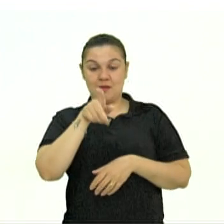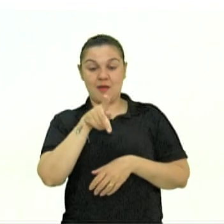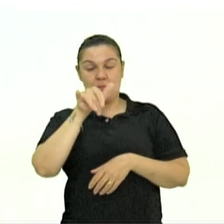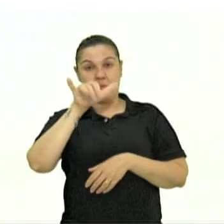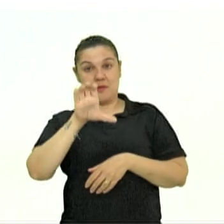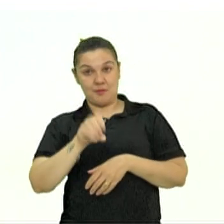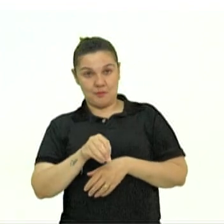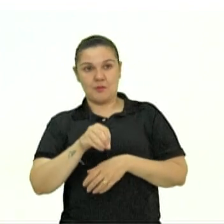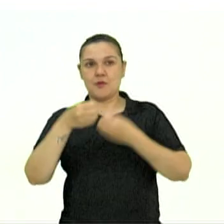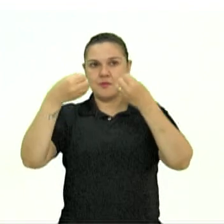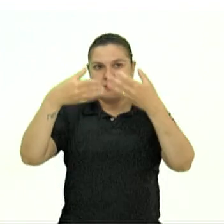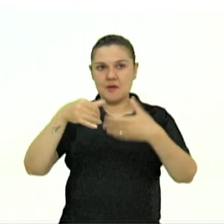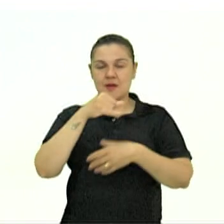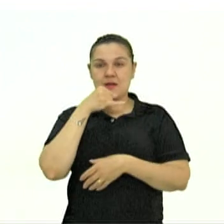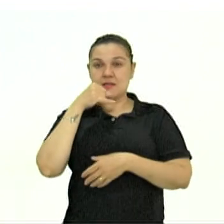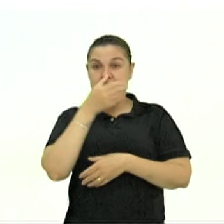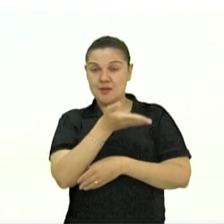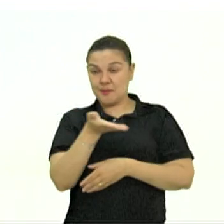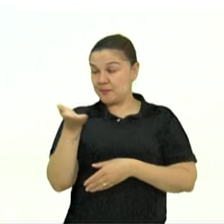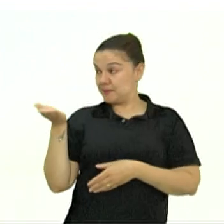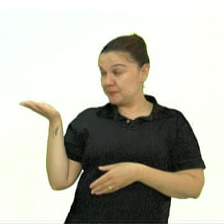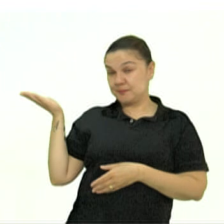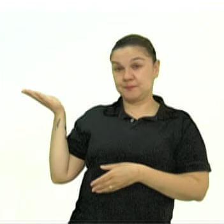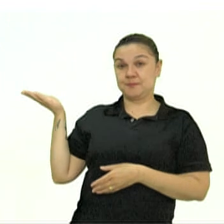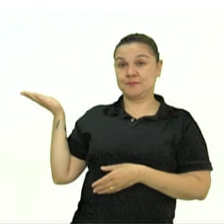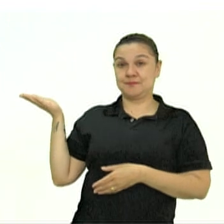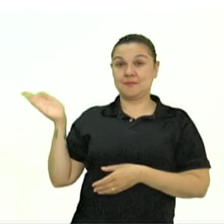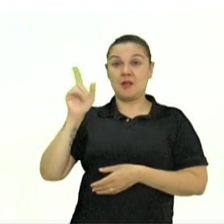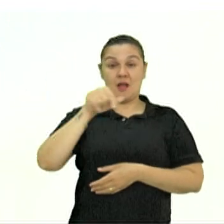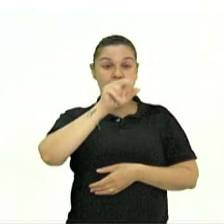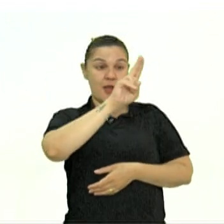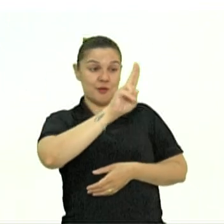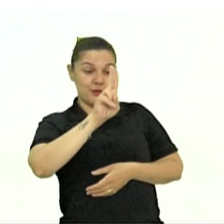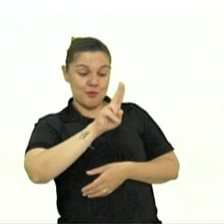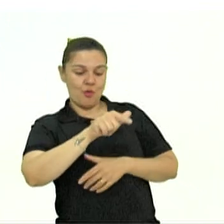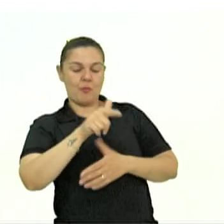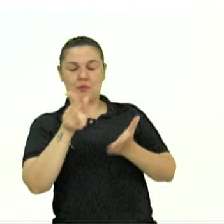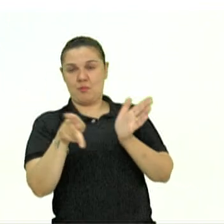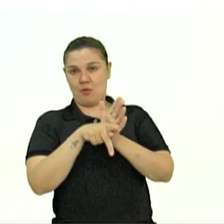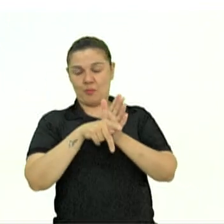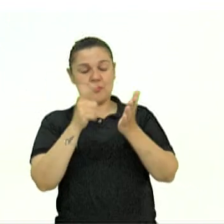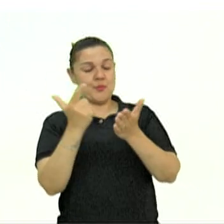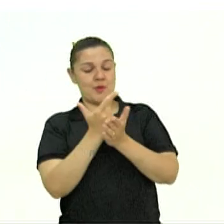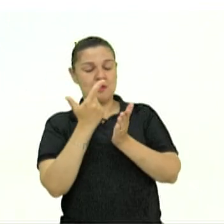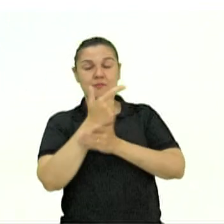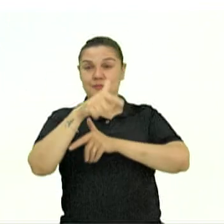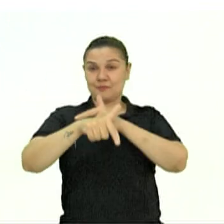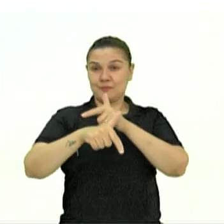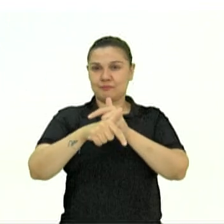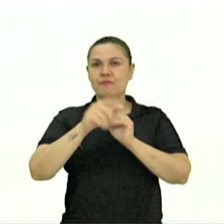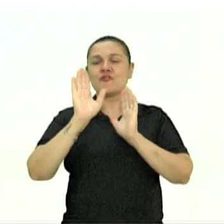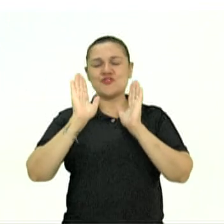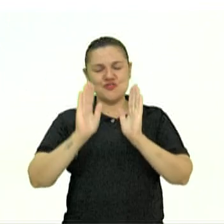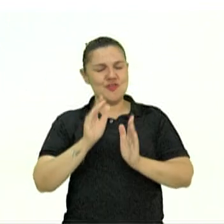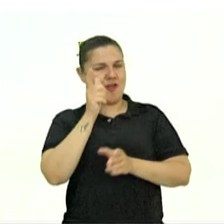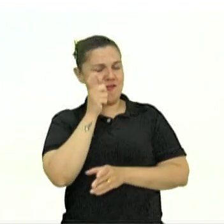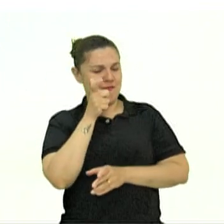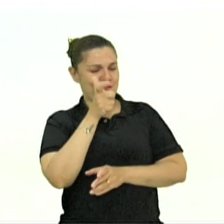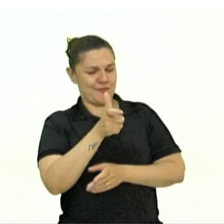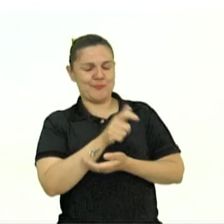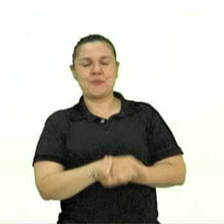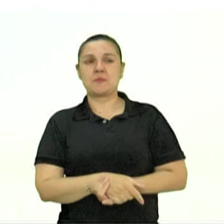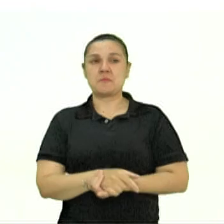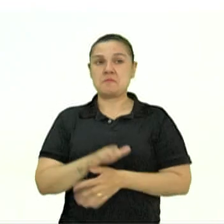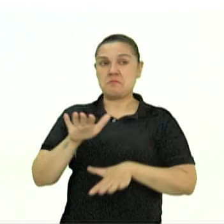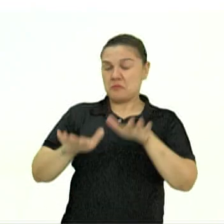alguns exemplos dessa literatura épica para vocês, que são nomes de obras que possivelmente você já ouviu falar. Talvez